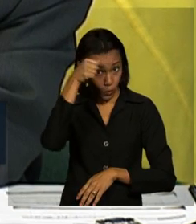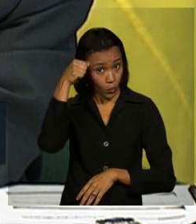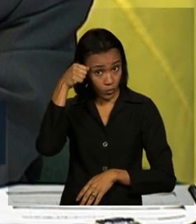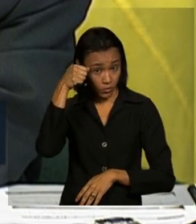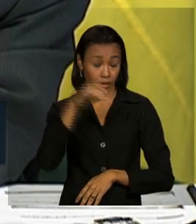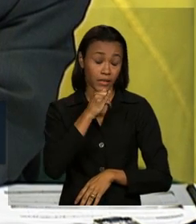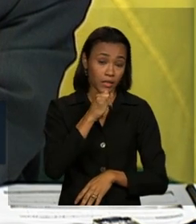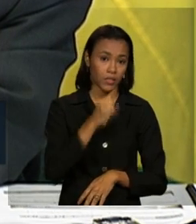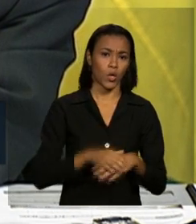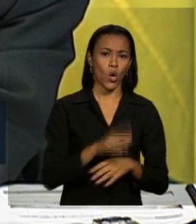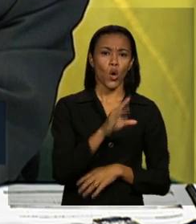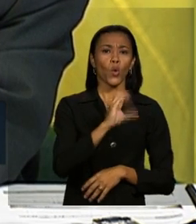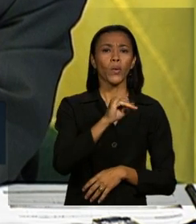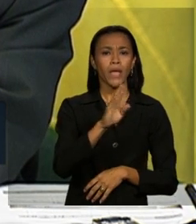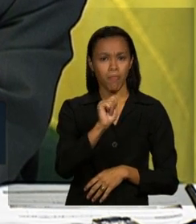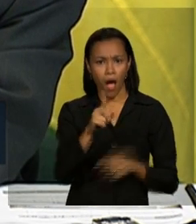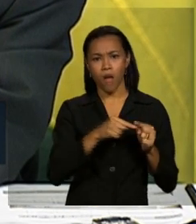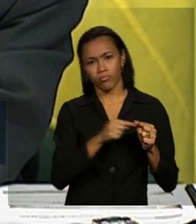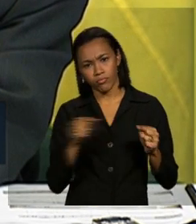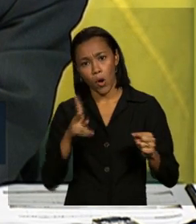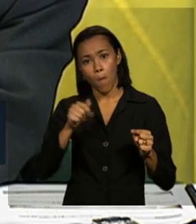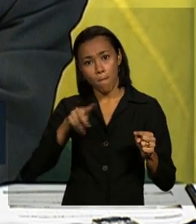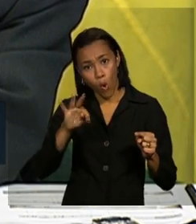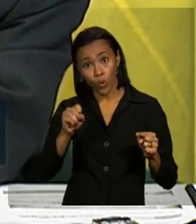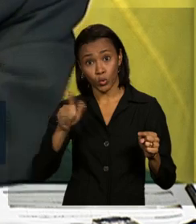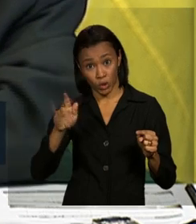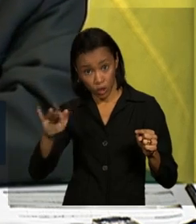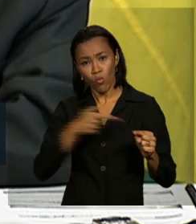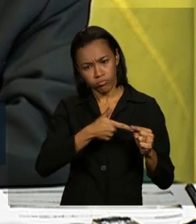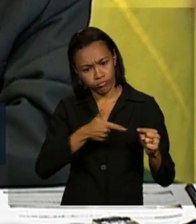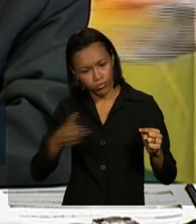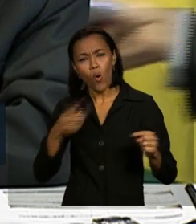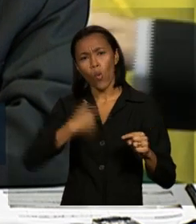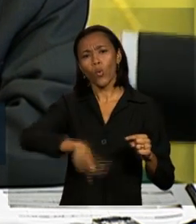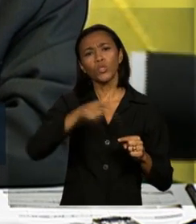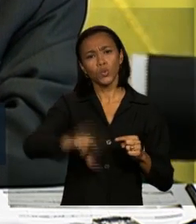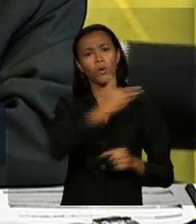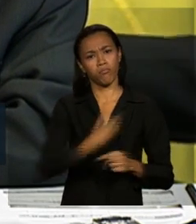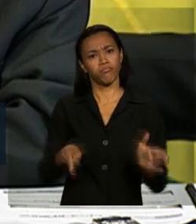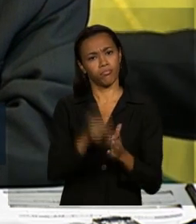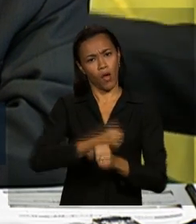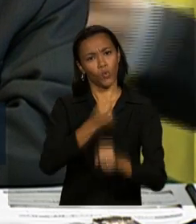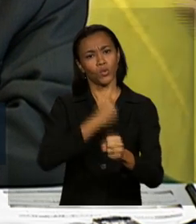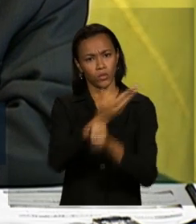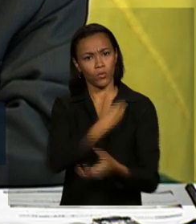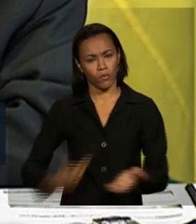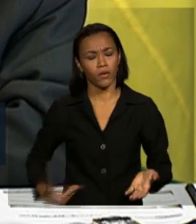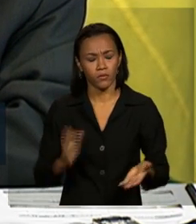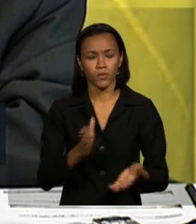Rondonópolis Cuiabá posto Gil continuará sendo duplicado como obra pública agora a extensão da